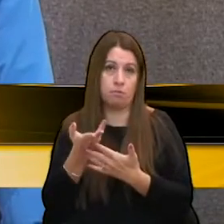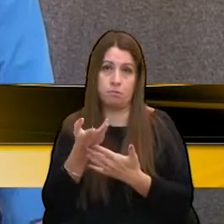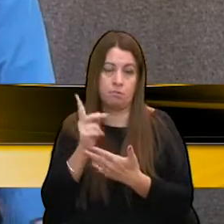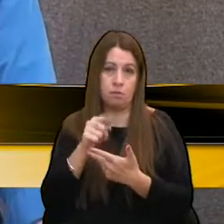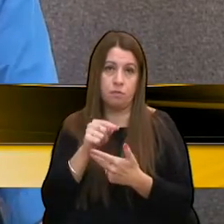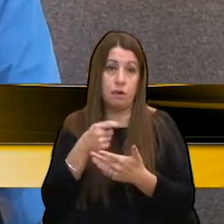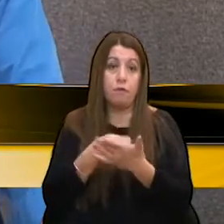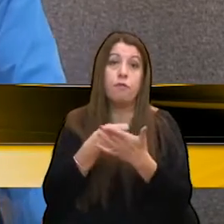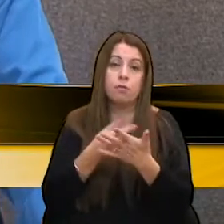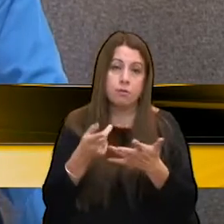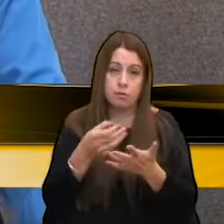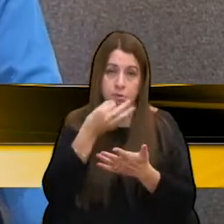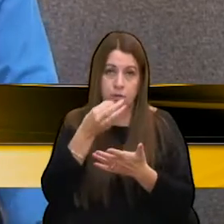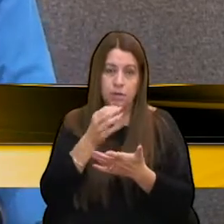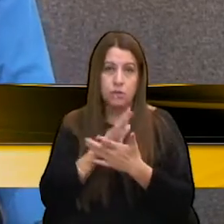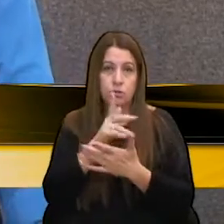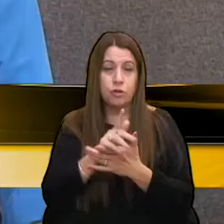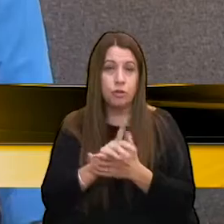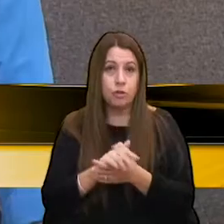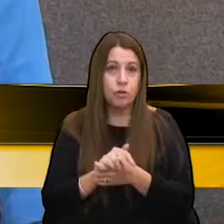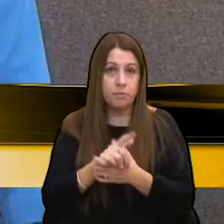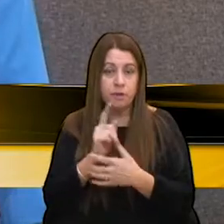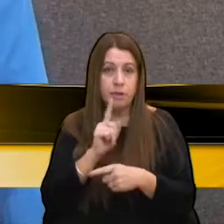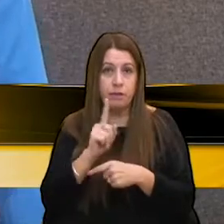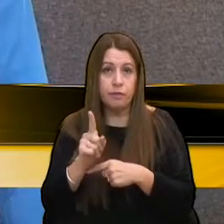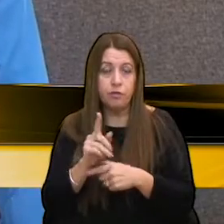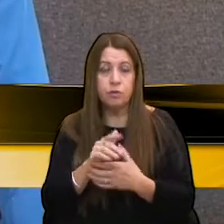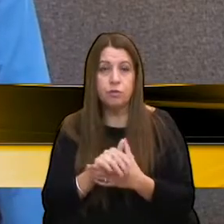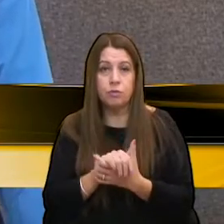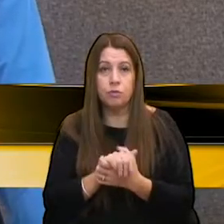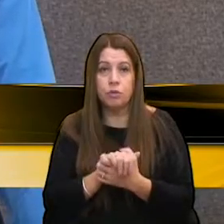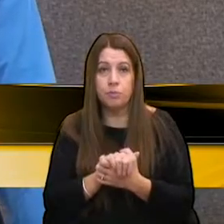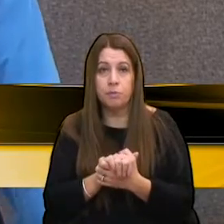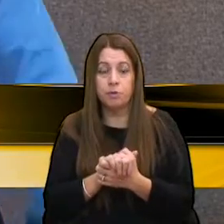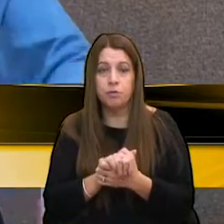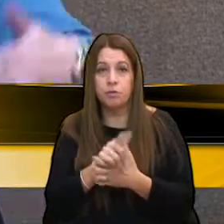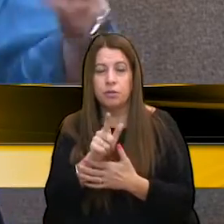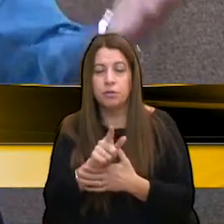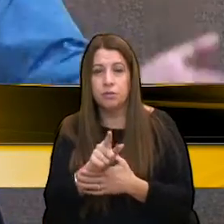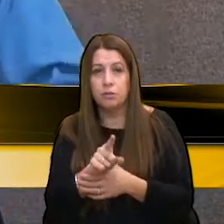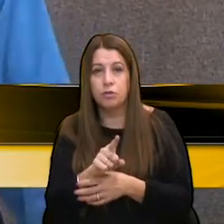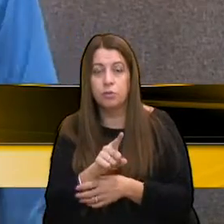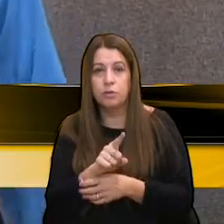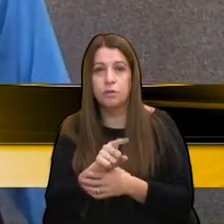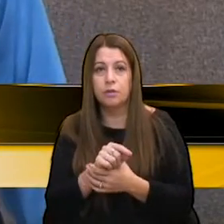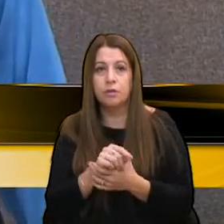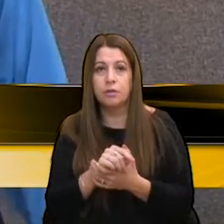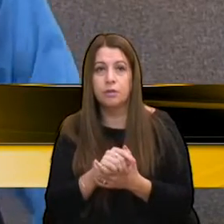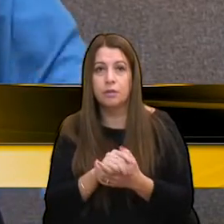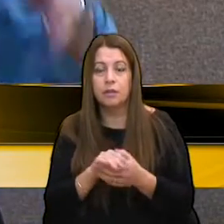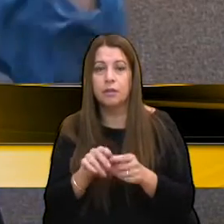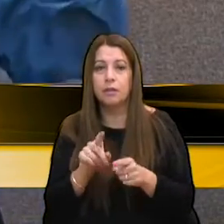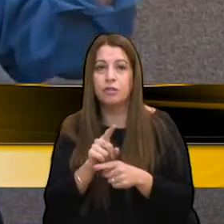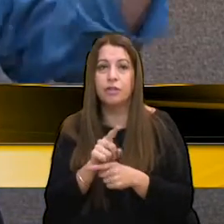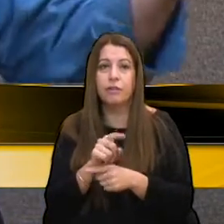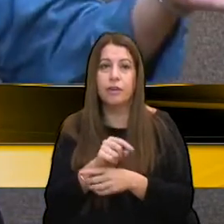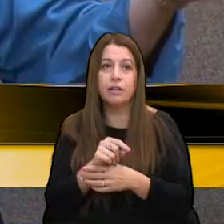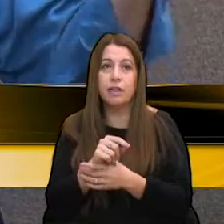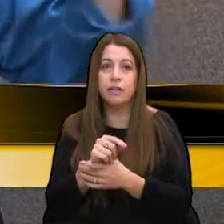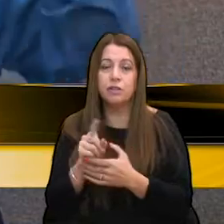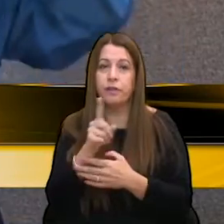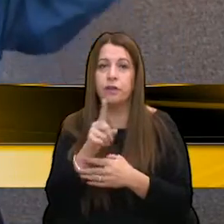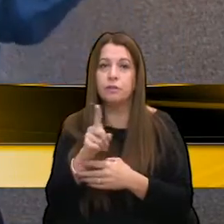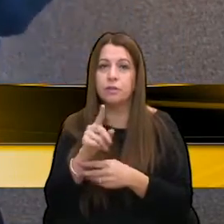não vai forjar um parecer. Tá? Ela vai dar um parecer com base nas informações que busca junto à